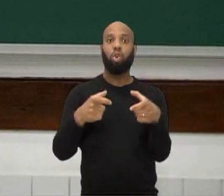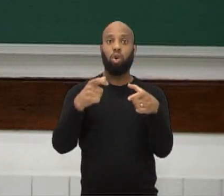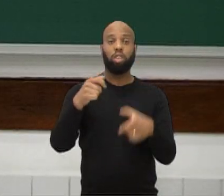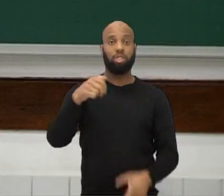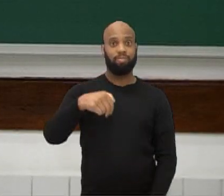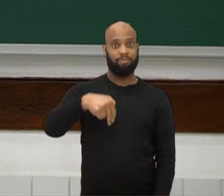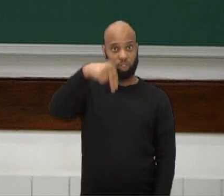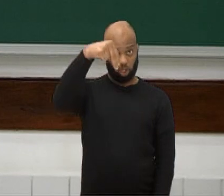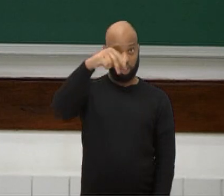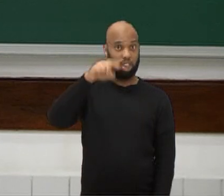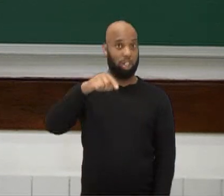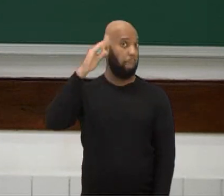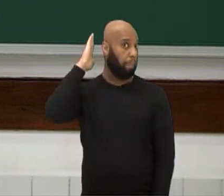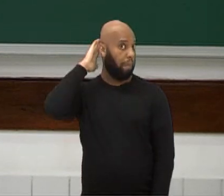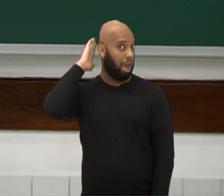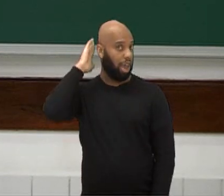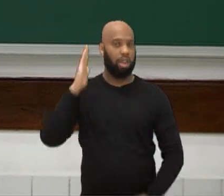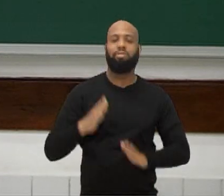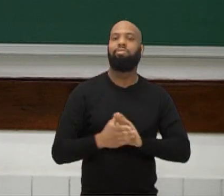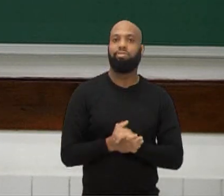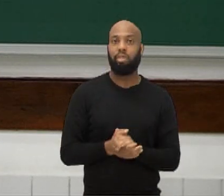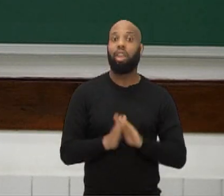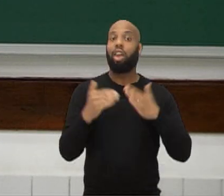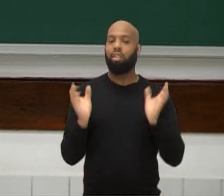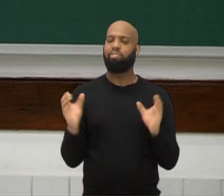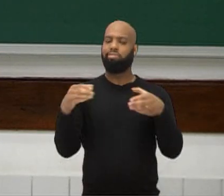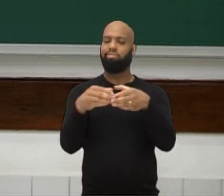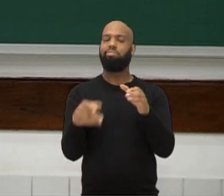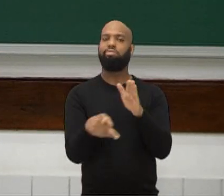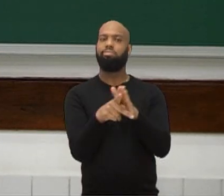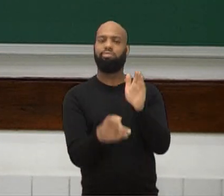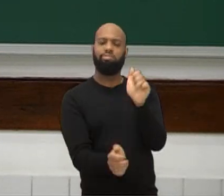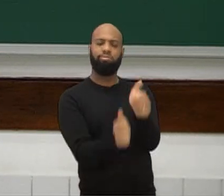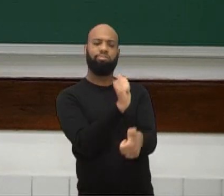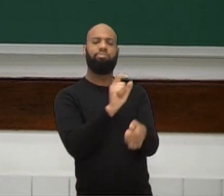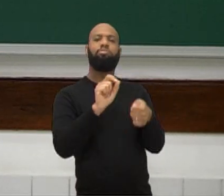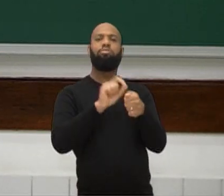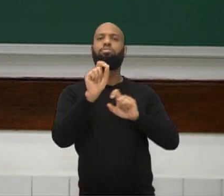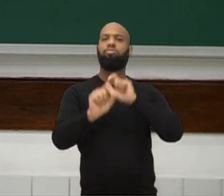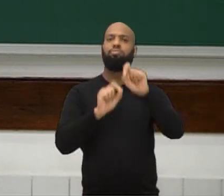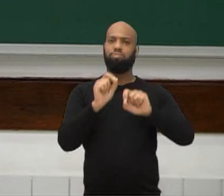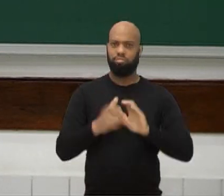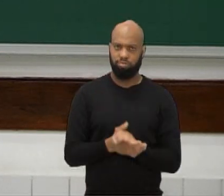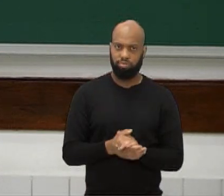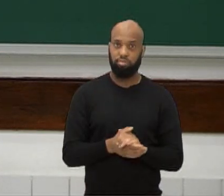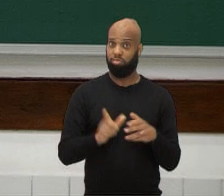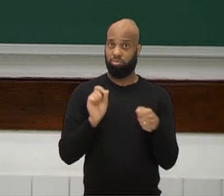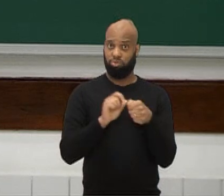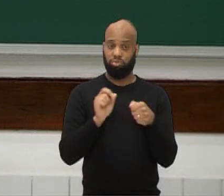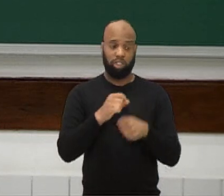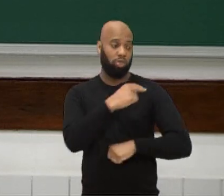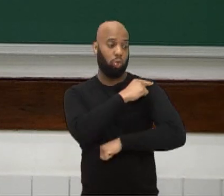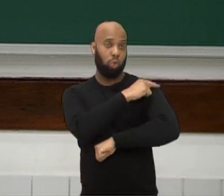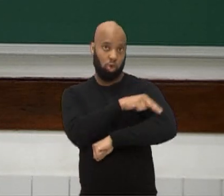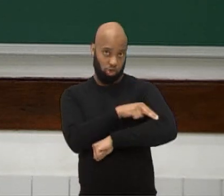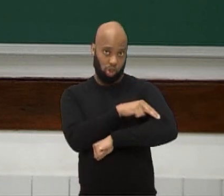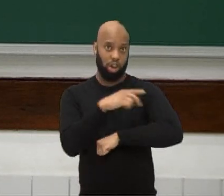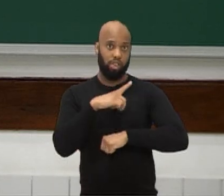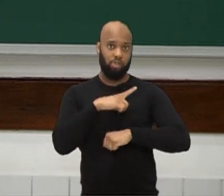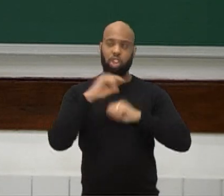do Pará. E esse time de futebol fez o quê? Fez um uniforme